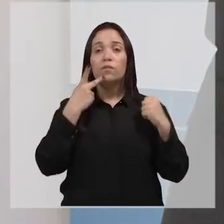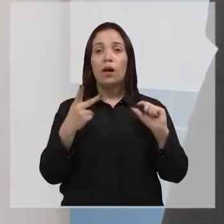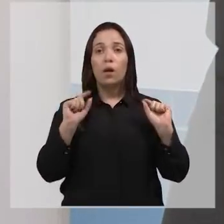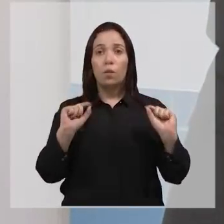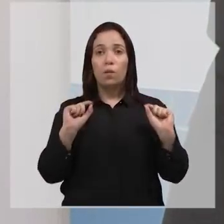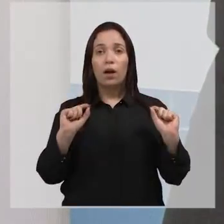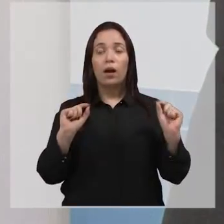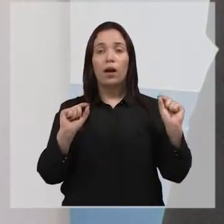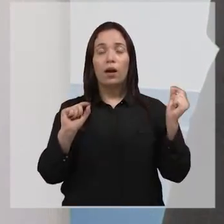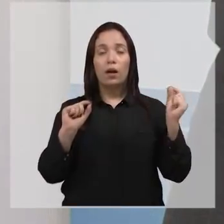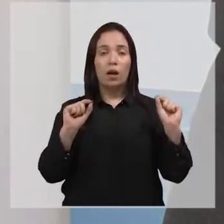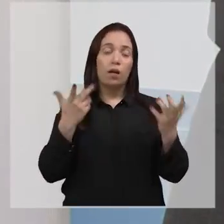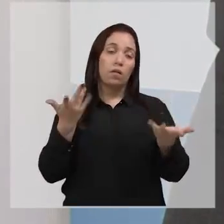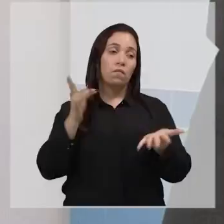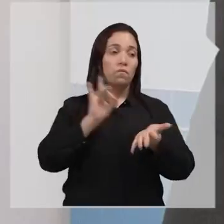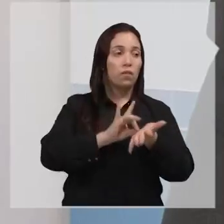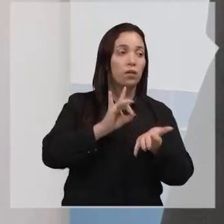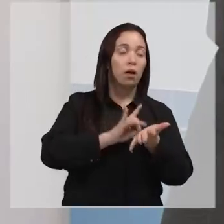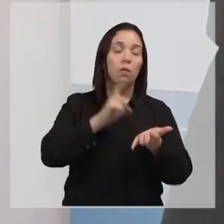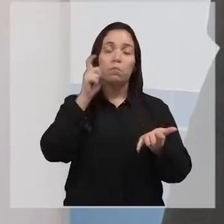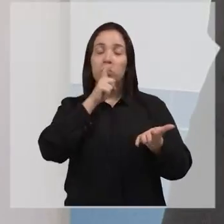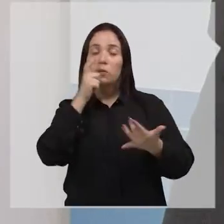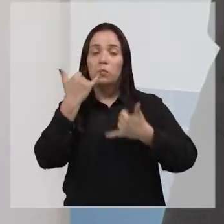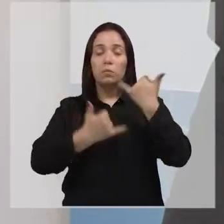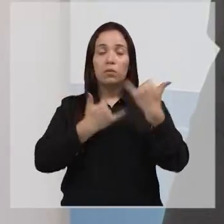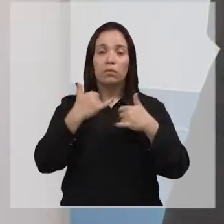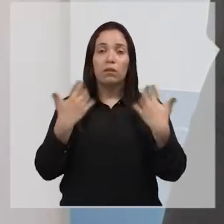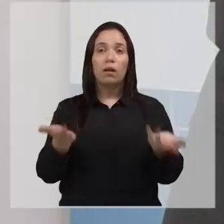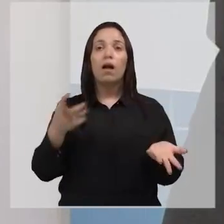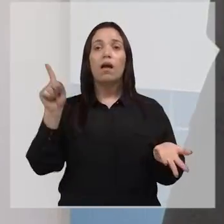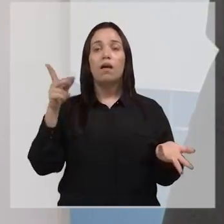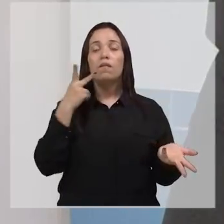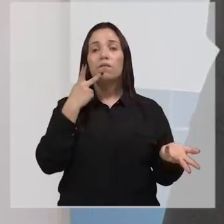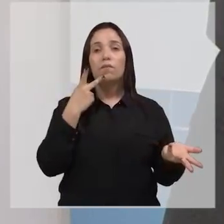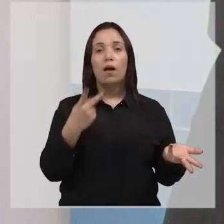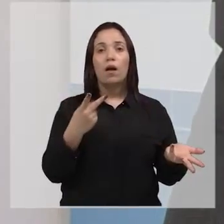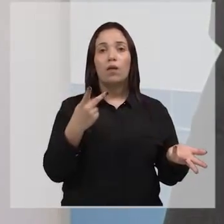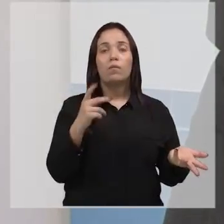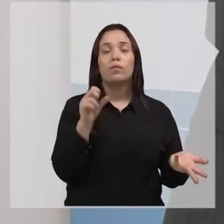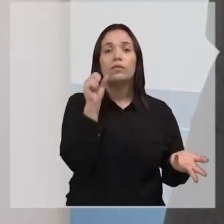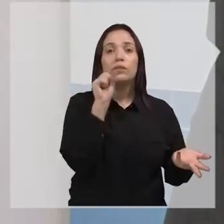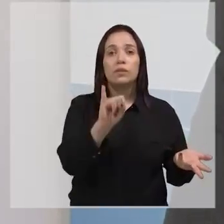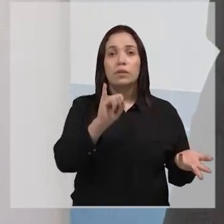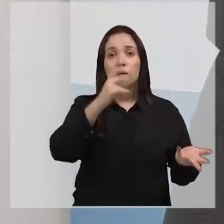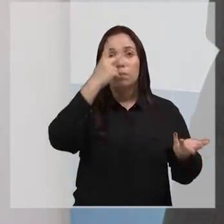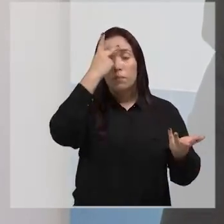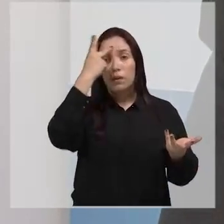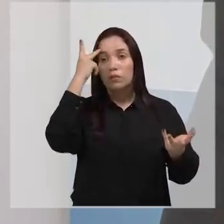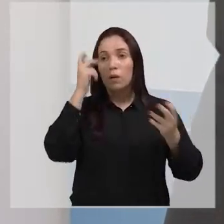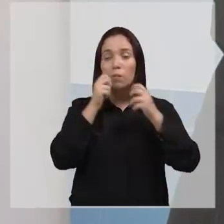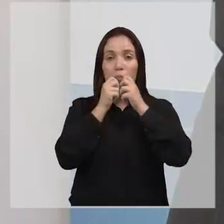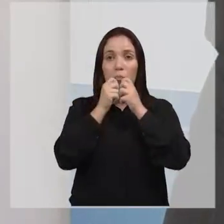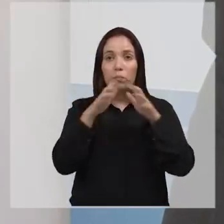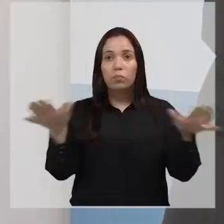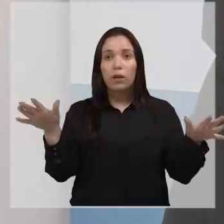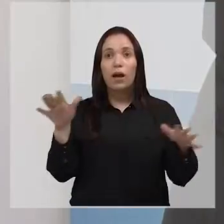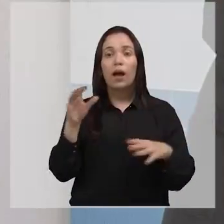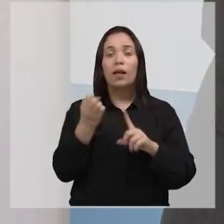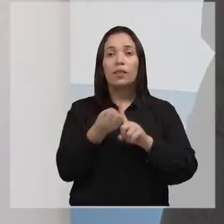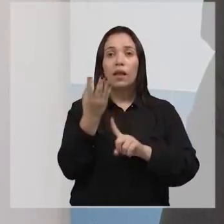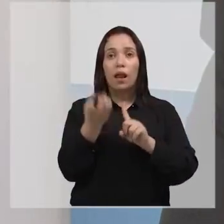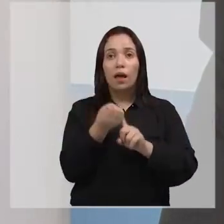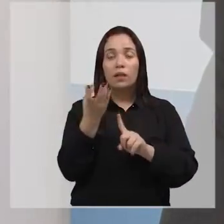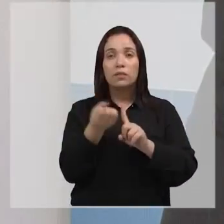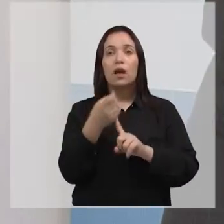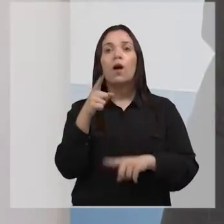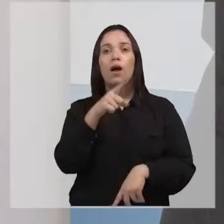em matar, não sei se é verdade ou mentira ou brincadeira, mas sugeriu até em matar qualquer um que desse com a língua nos dentes e fosse fazer uma delação premiada.